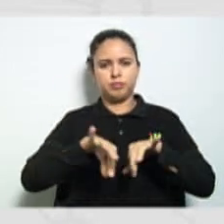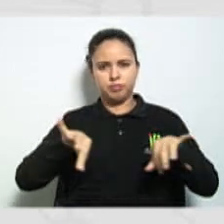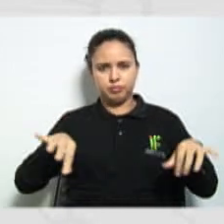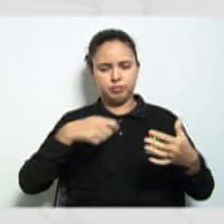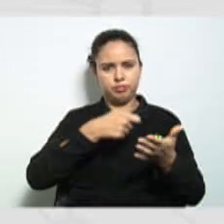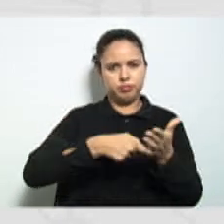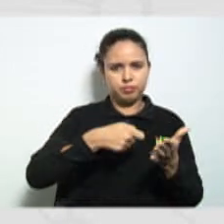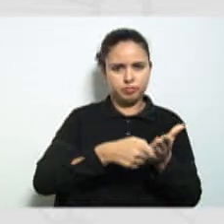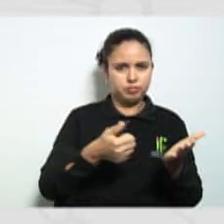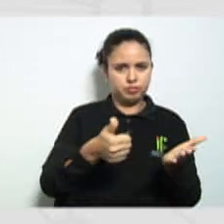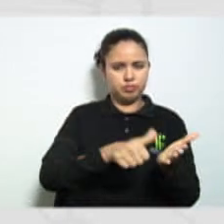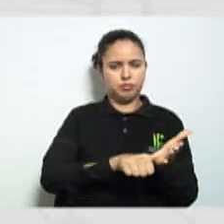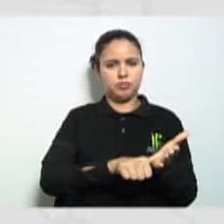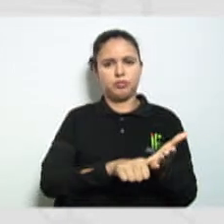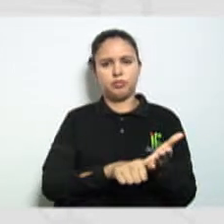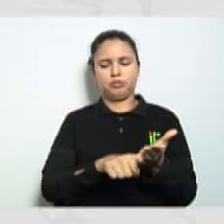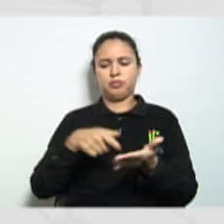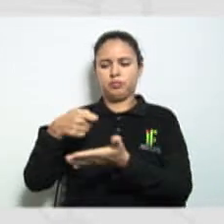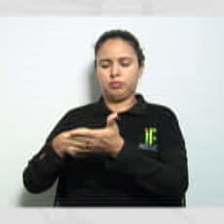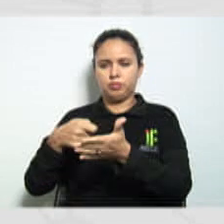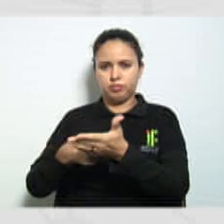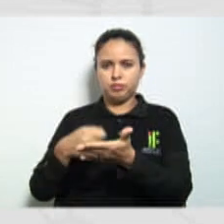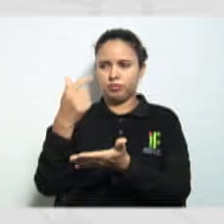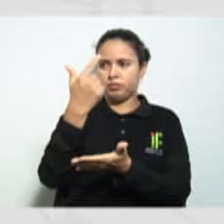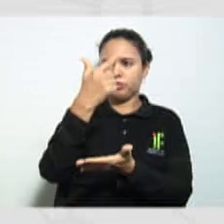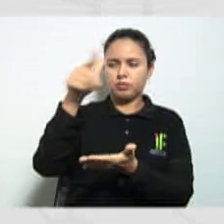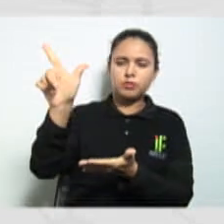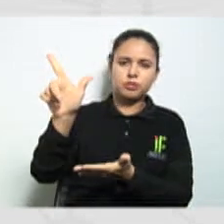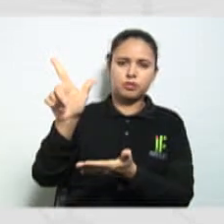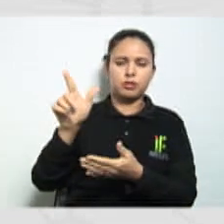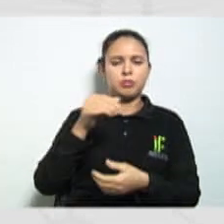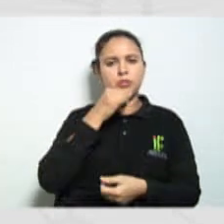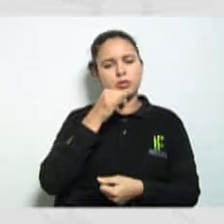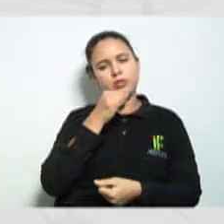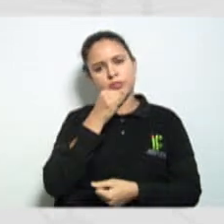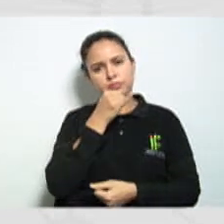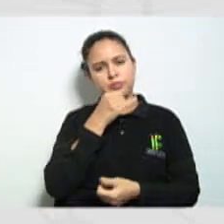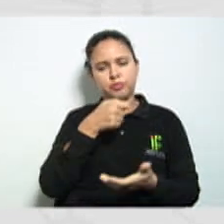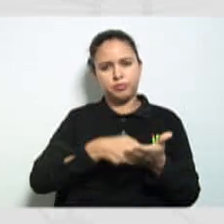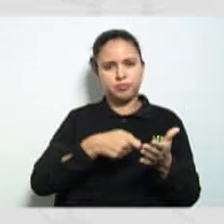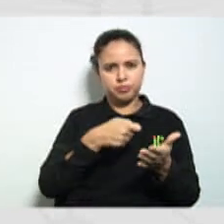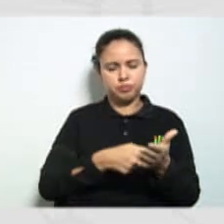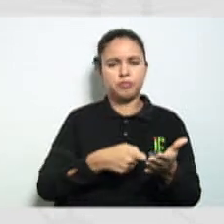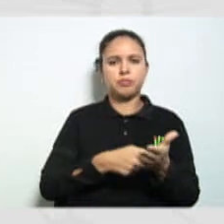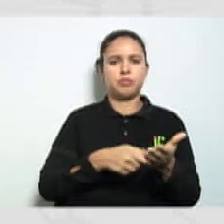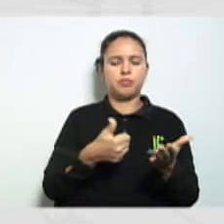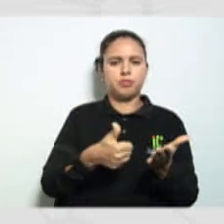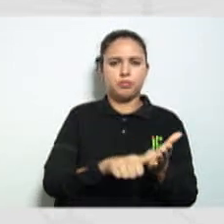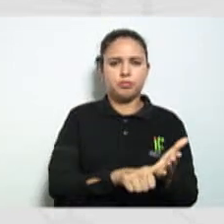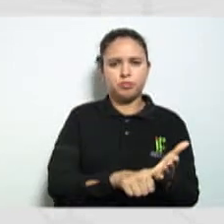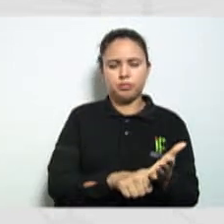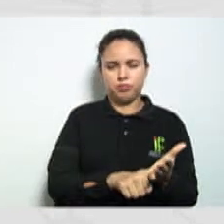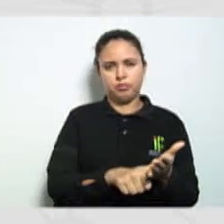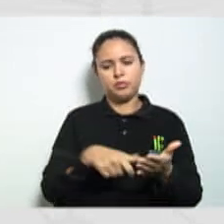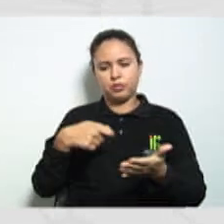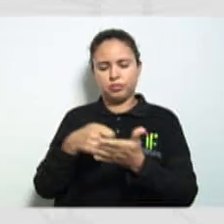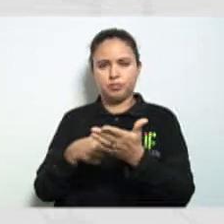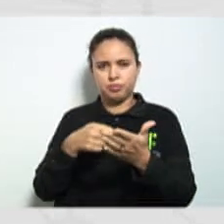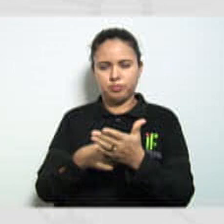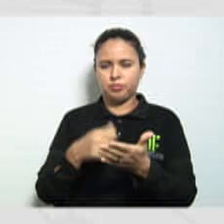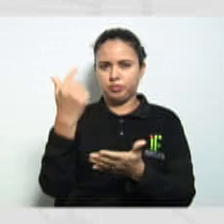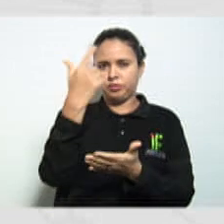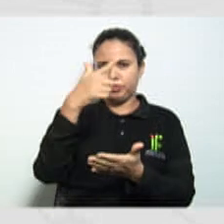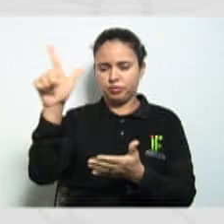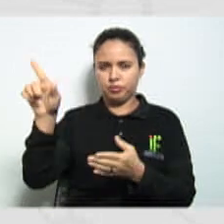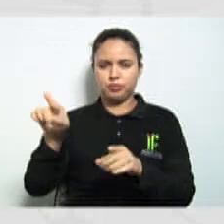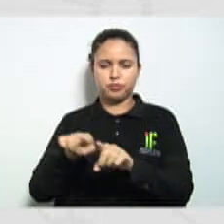obrigações dos cooperados e de terceiros, como obrigações com associados, obrigação com terceiros e obrigações com entidades públicas. Ok,